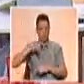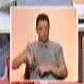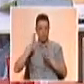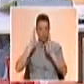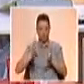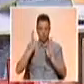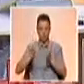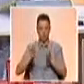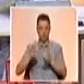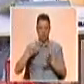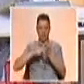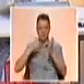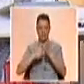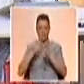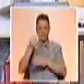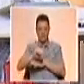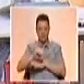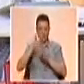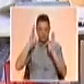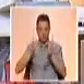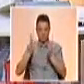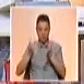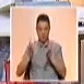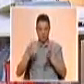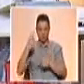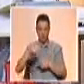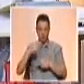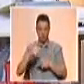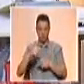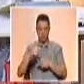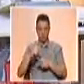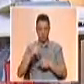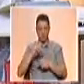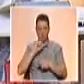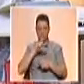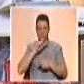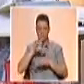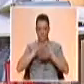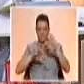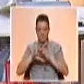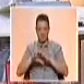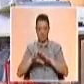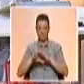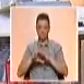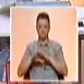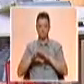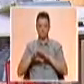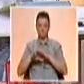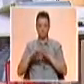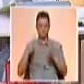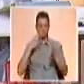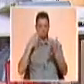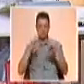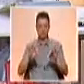essa tecnologia cá e quem a aplique? Sim. Exatamente. Portanto, é algo que se pode fazer. Com alguma simplicidade,